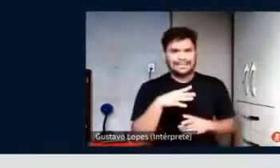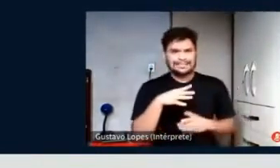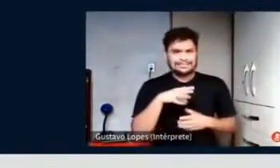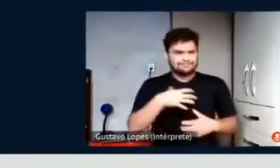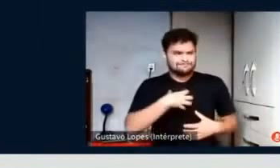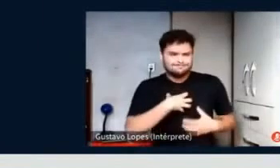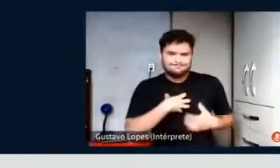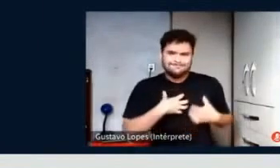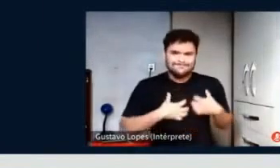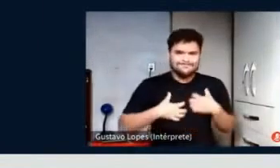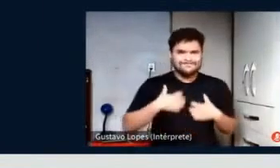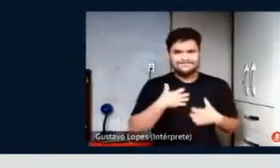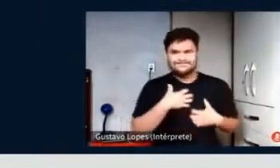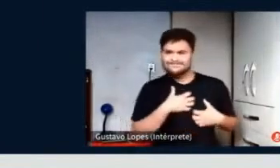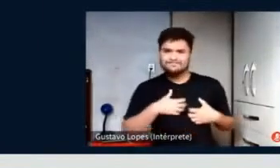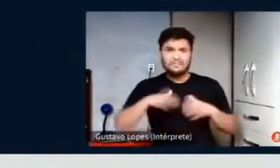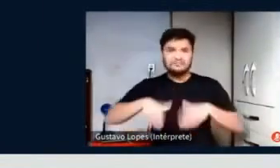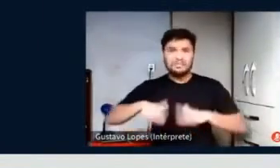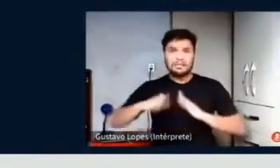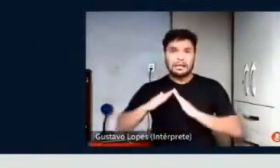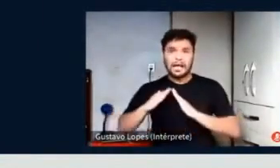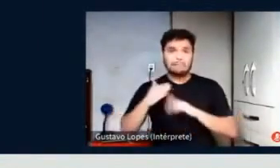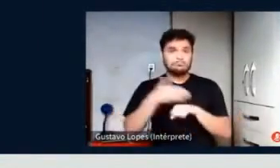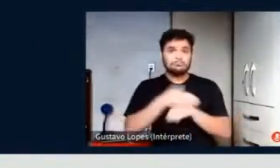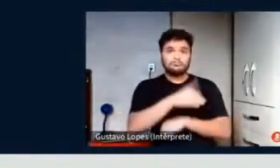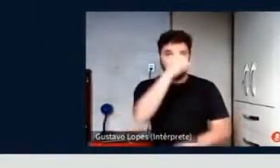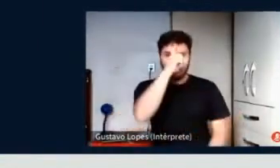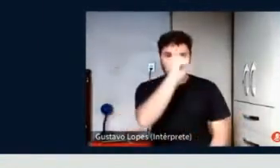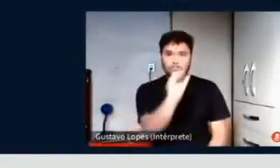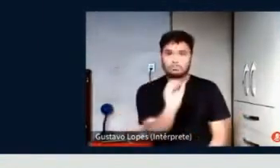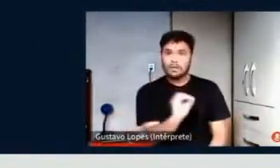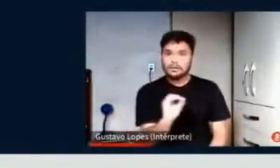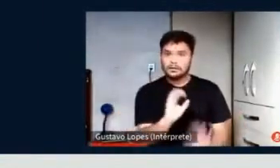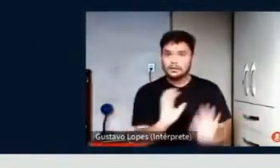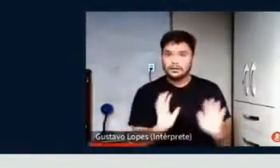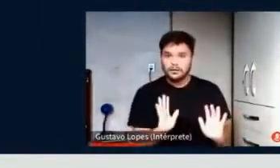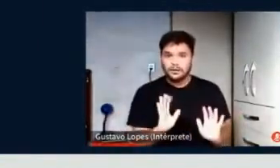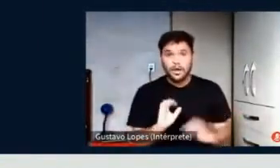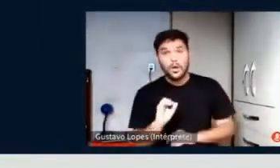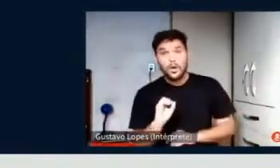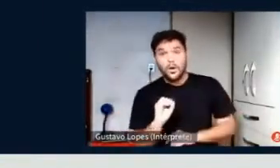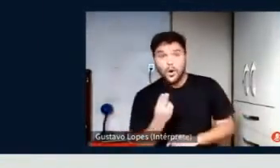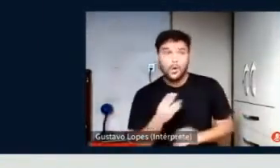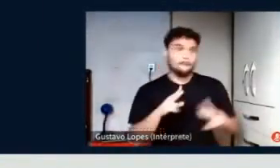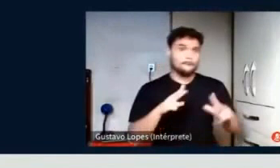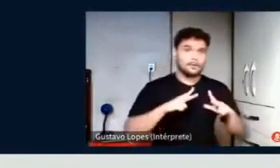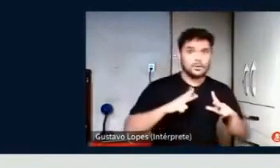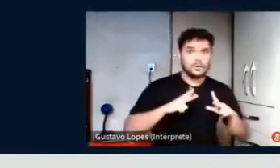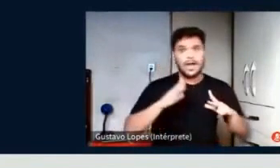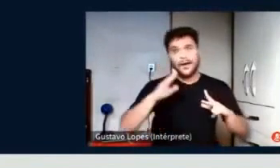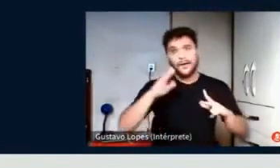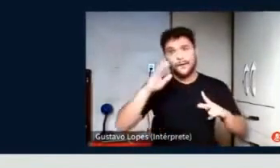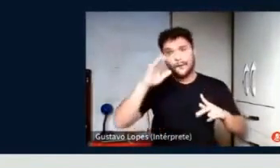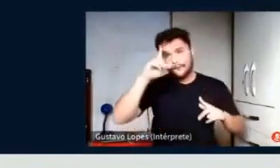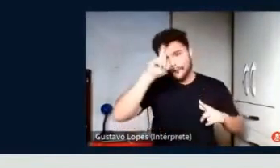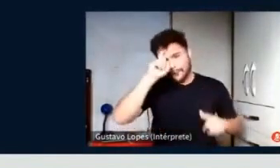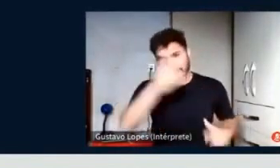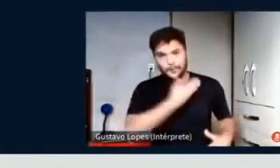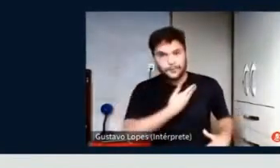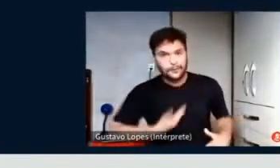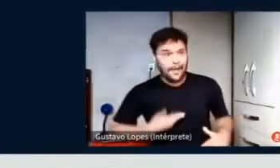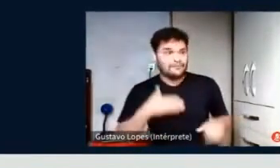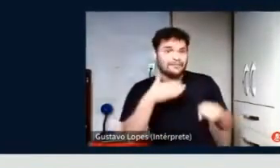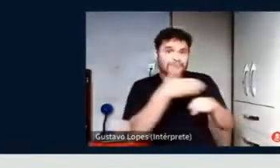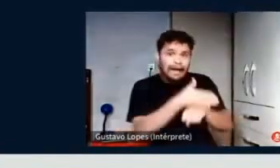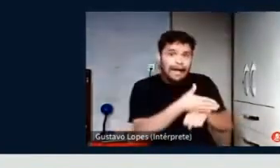pelos sintomas. Chega em alguns serviços, pode ser público ou privado, podem não conseguir atendimento,